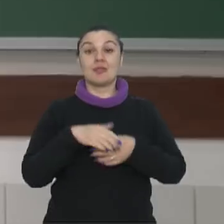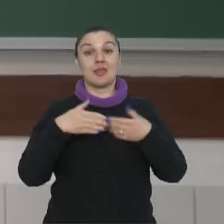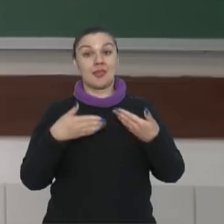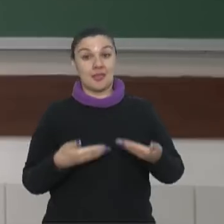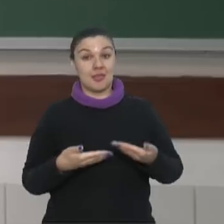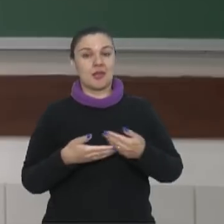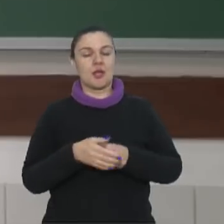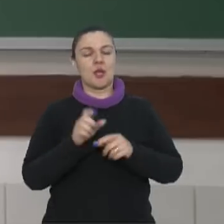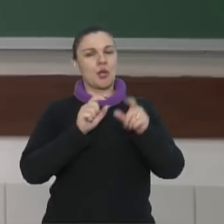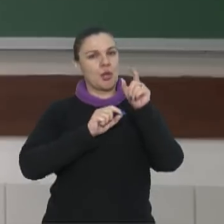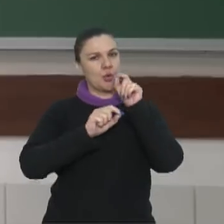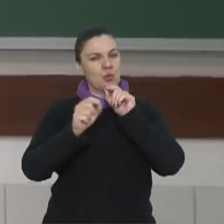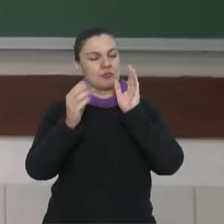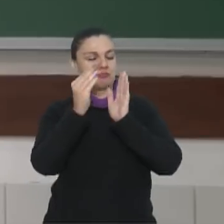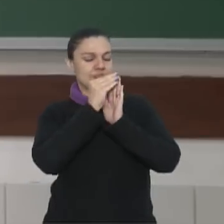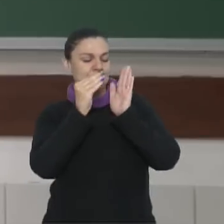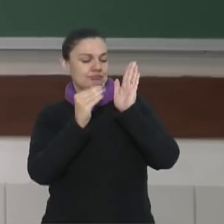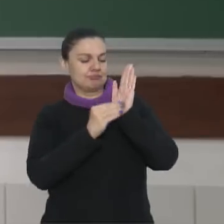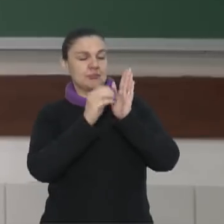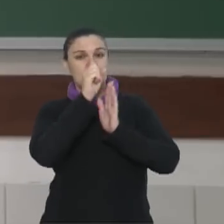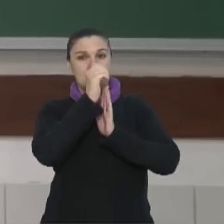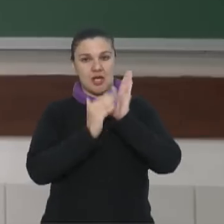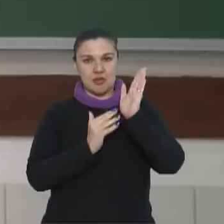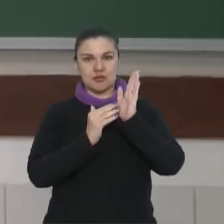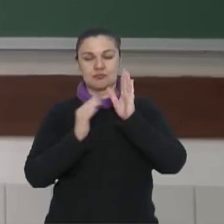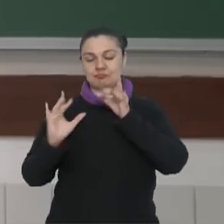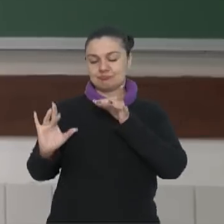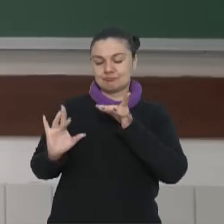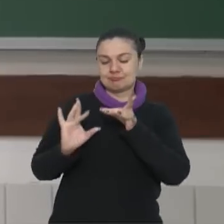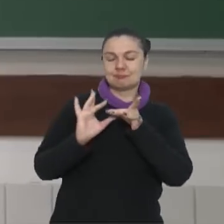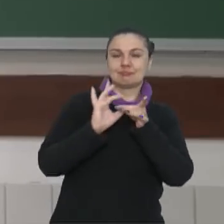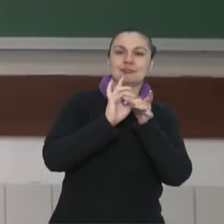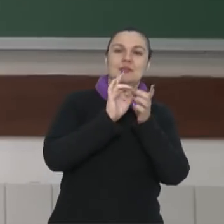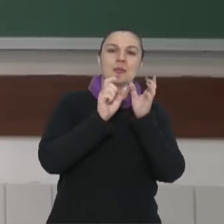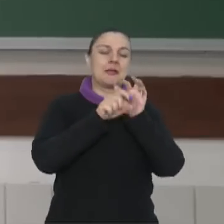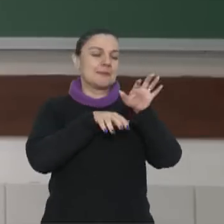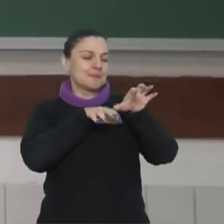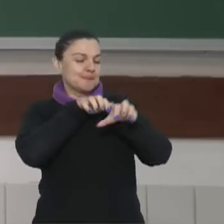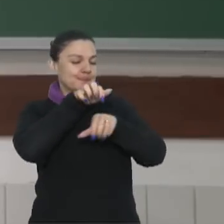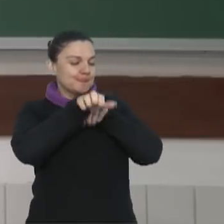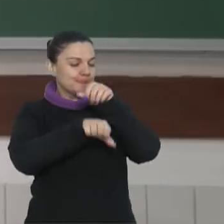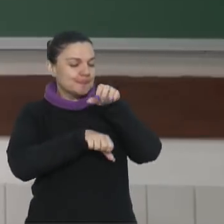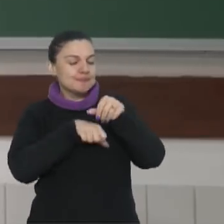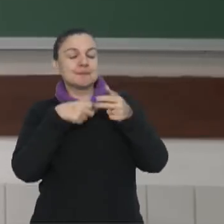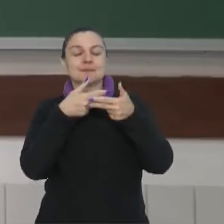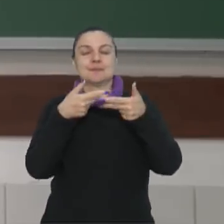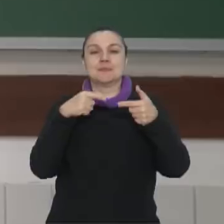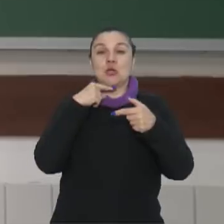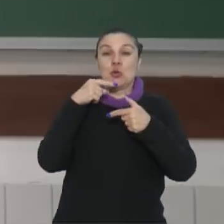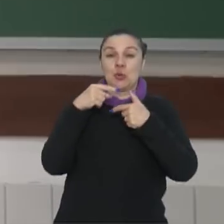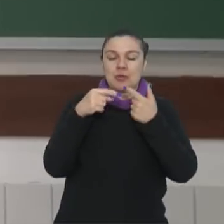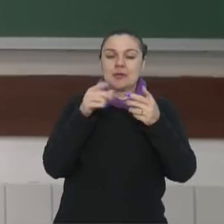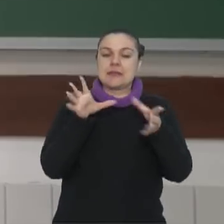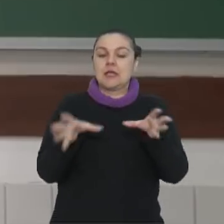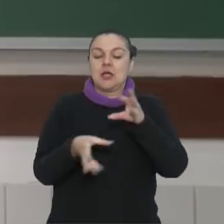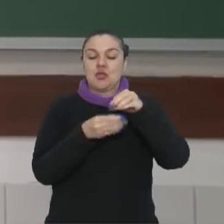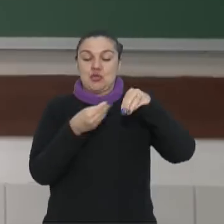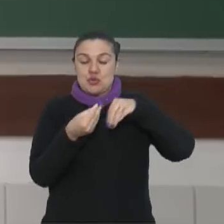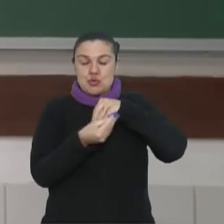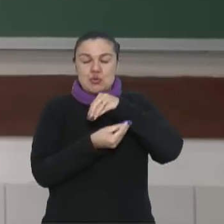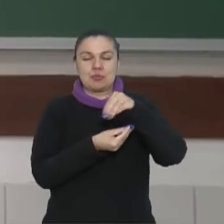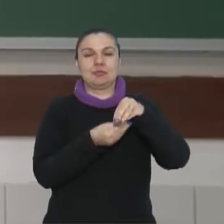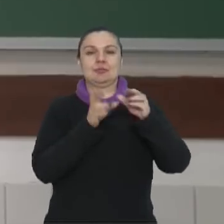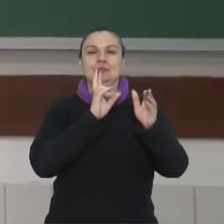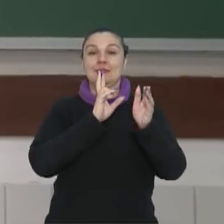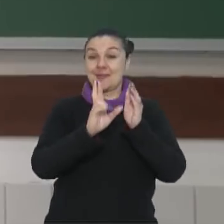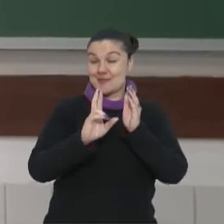Então, nesse exercício você coleta informações, né? Você sintetiza as informações que foram trazidas